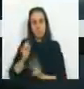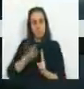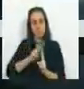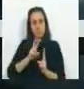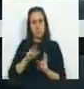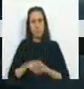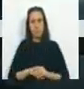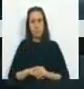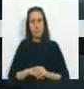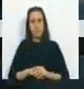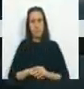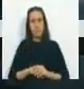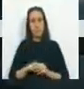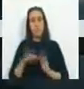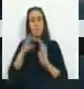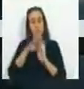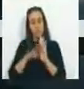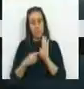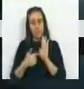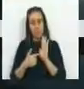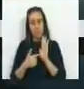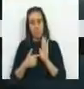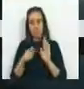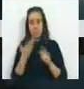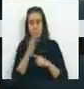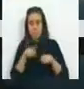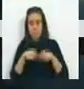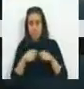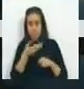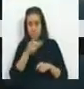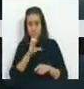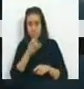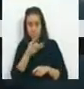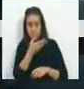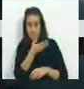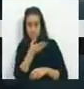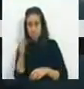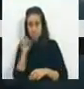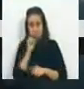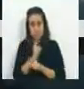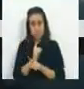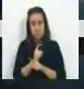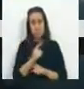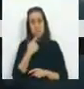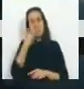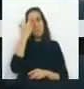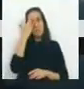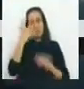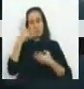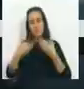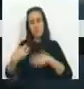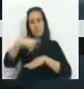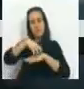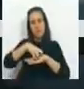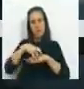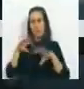Defende concretamente o que se prevê no programa, por exemplo, do Partido Comunista Português, que prevê a instalação de um tribunal de